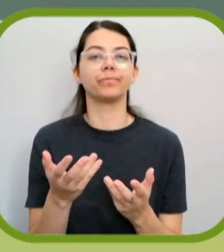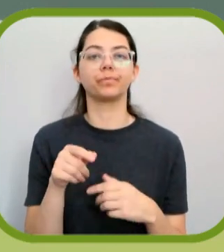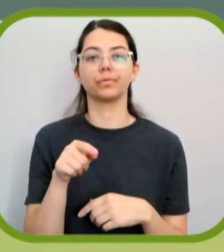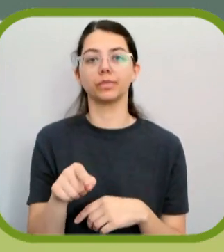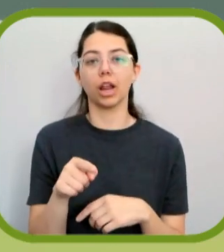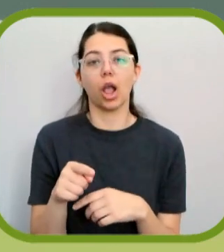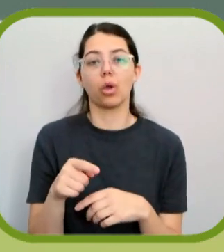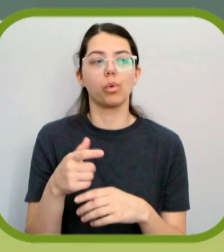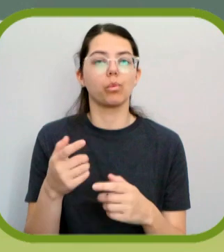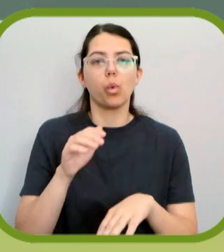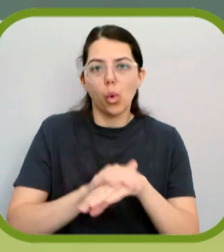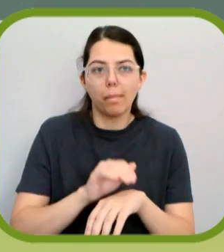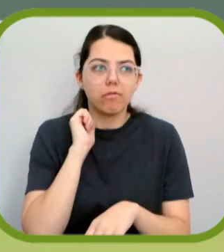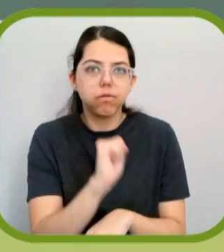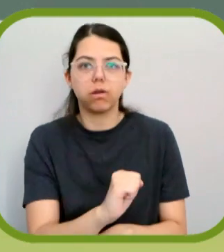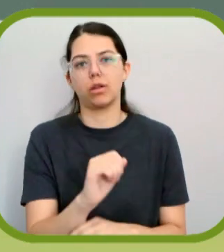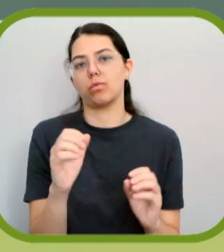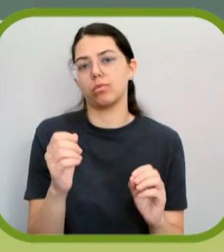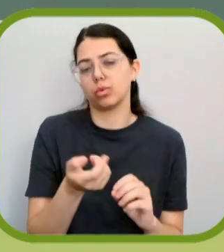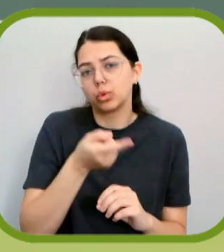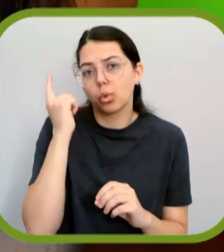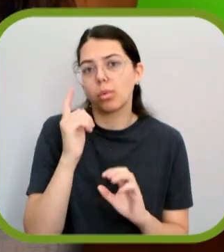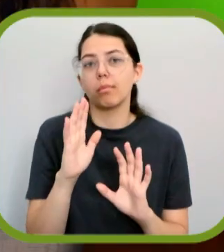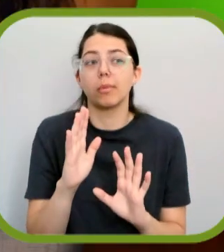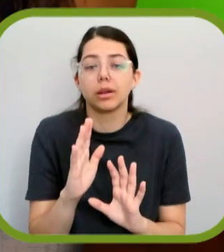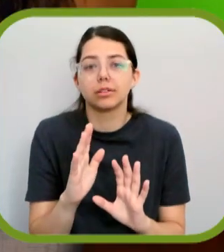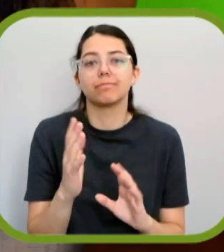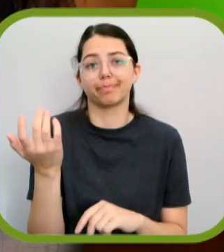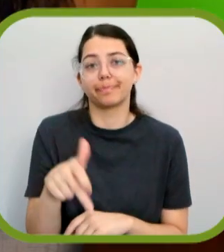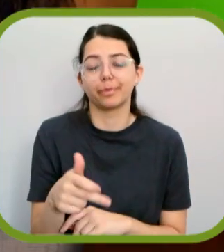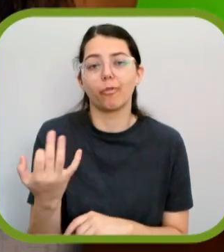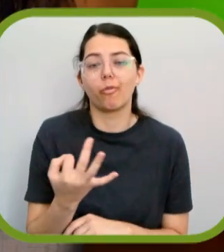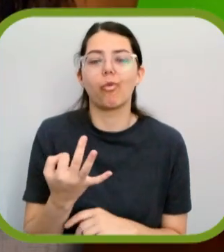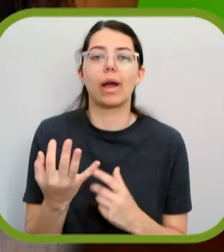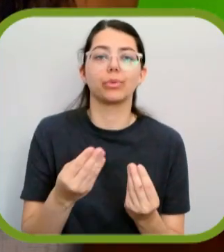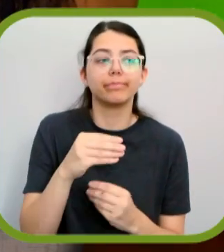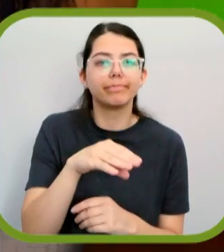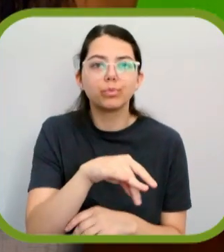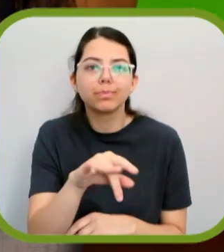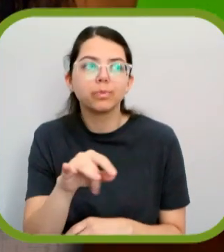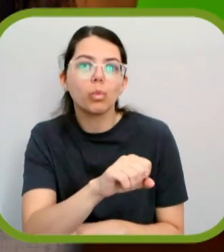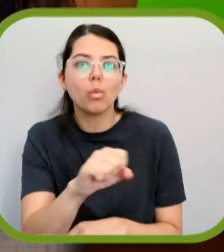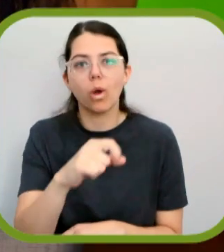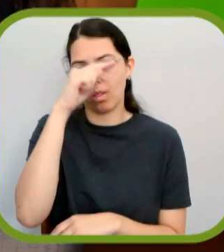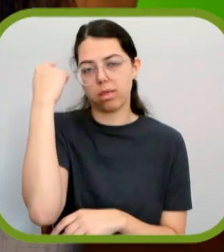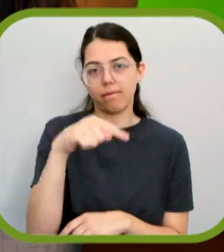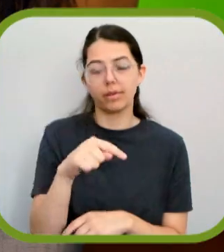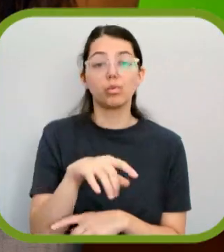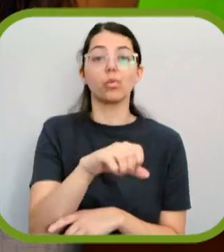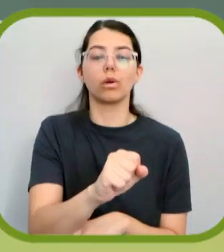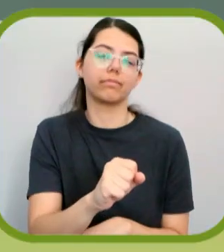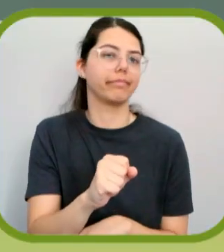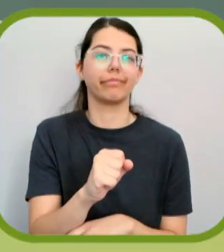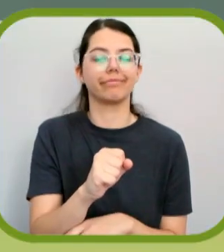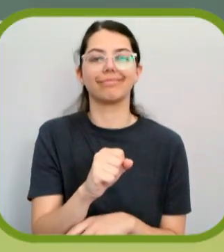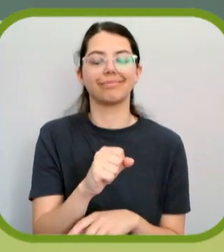não terem, à partida, culpa por esse tipo de processo estar a ocorrer. E, portanto, é muito difícil de localizar. E,